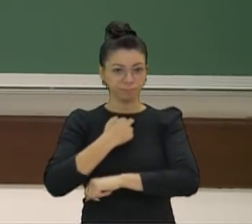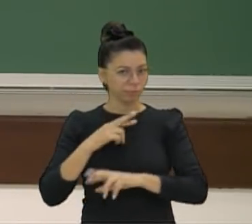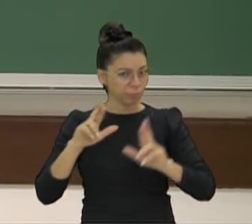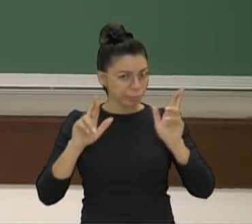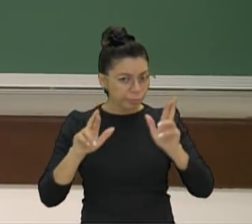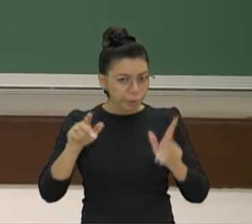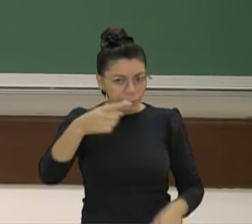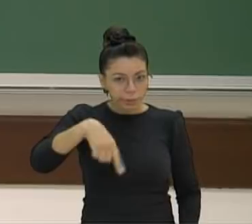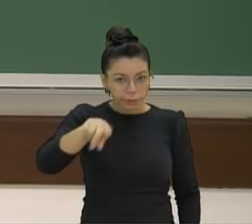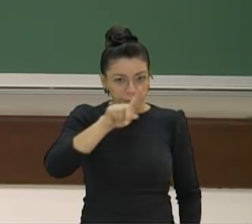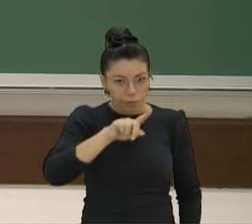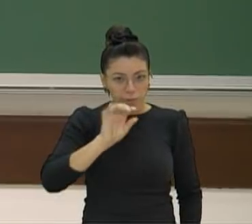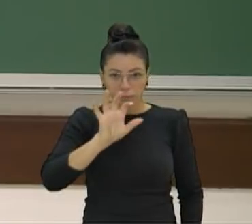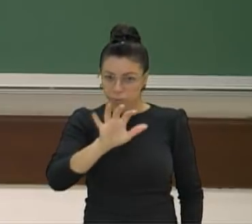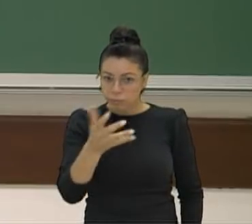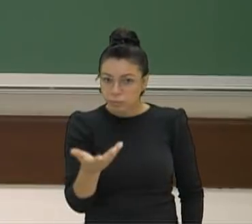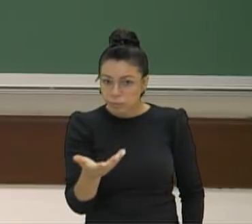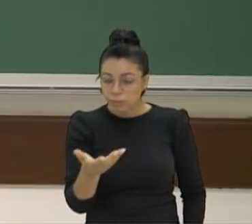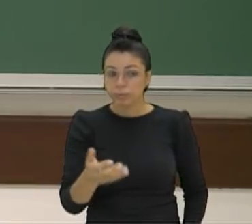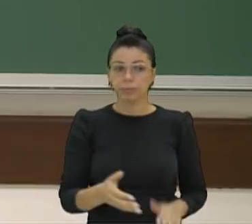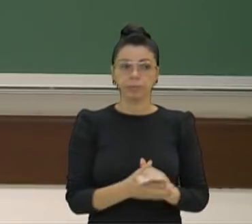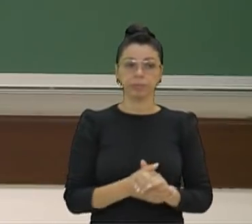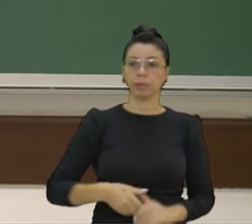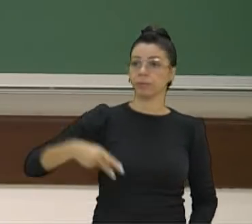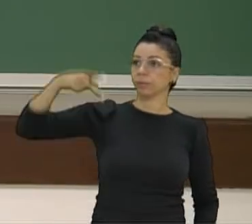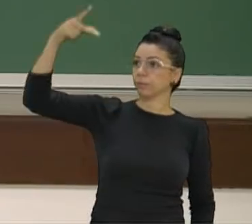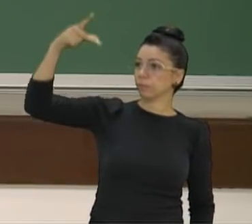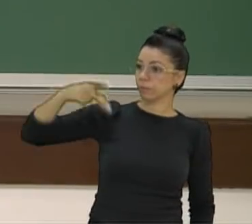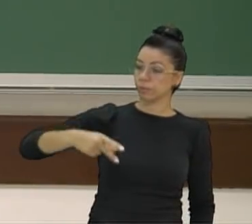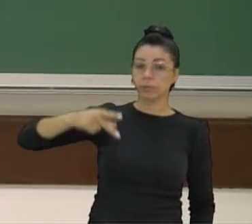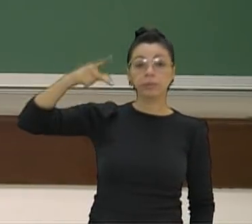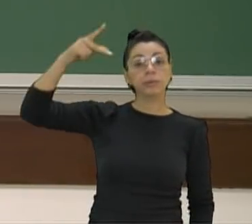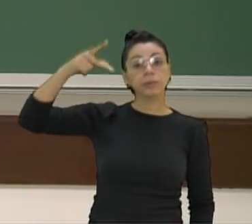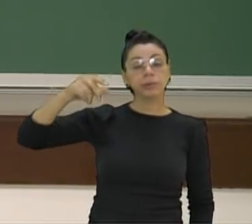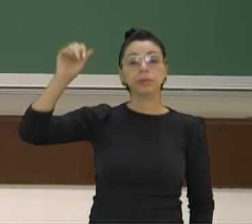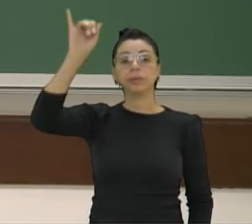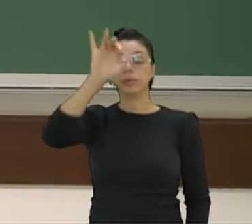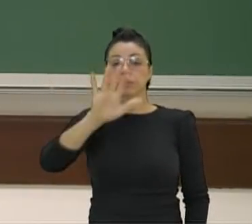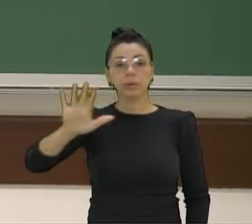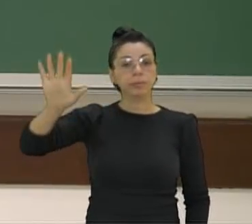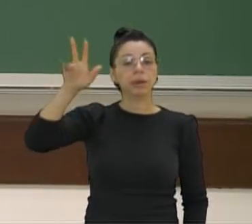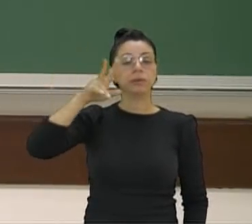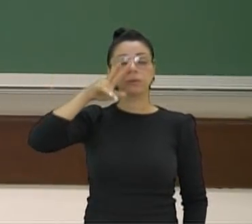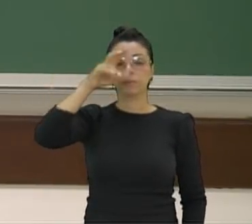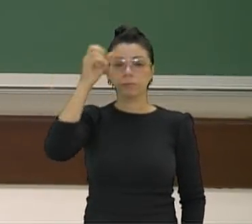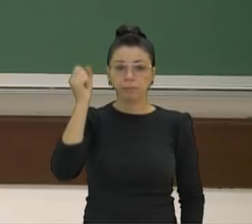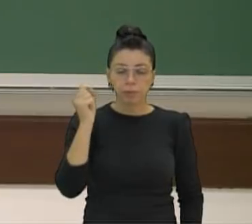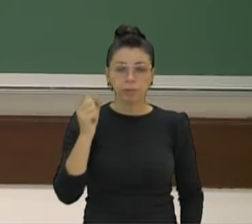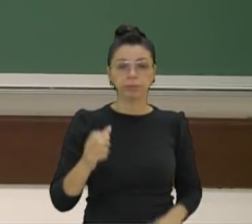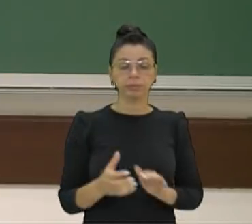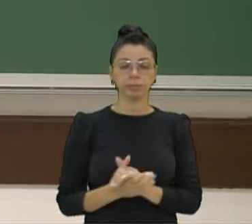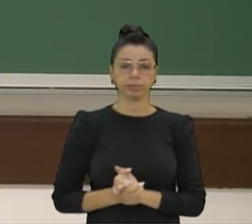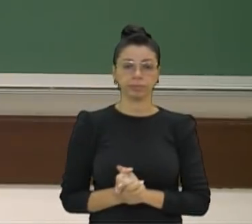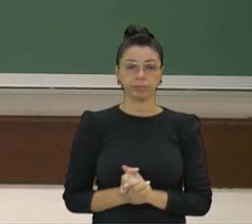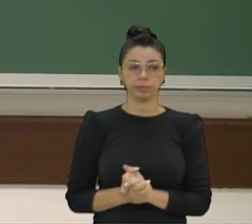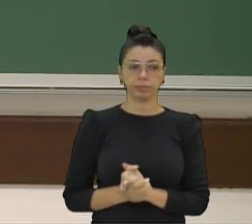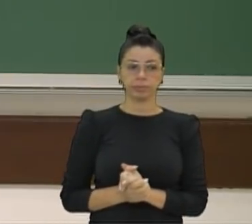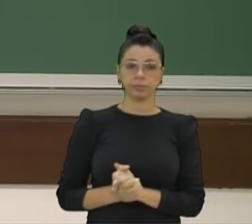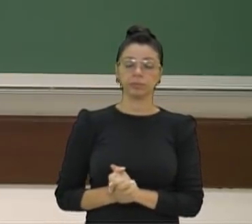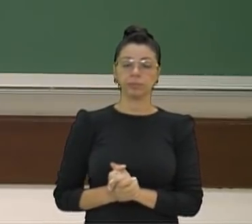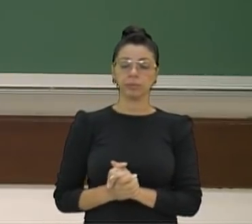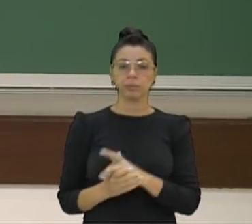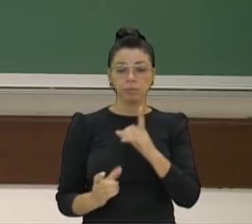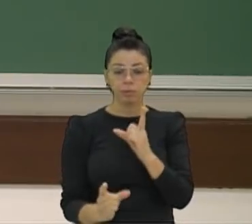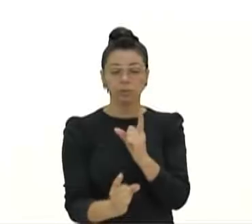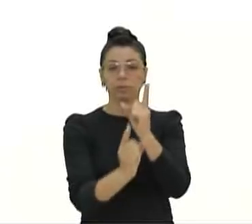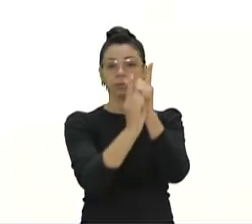fazendo isso. E olha só aqui duas imagens, né, que são imagens bem fortes. Então, aqui um encontro,